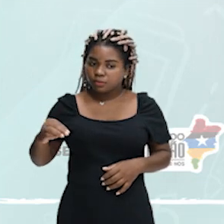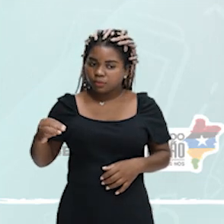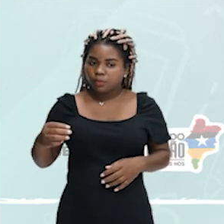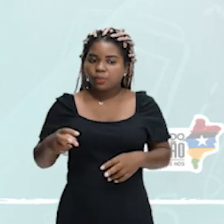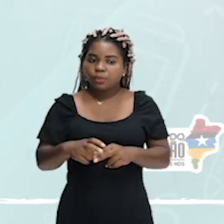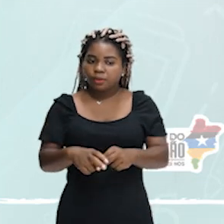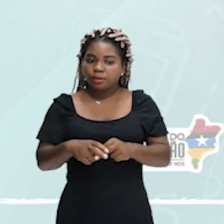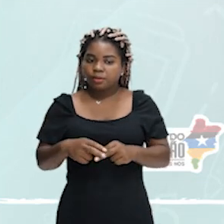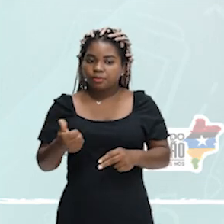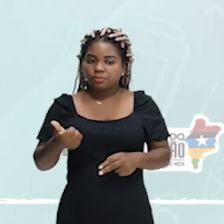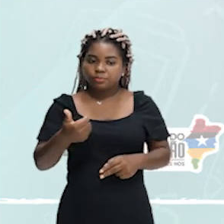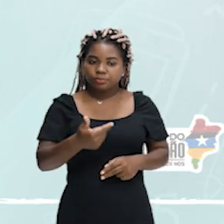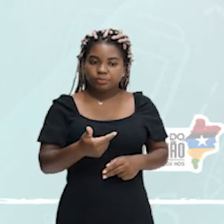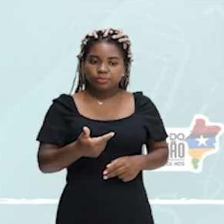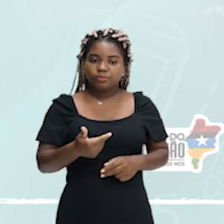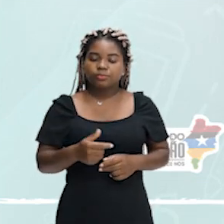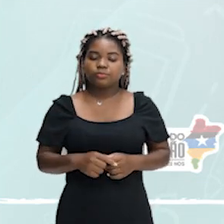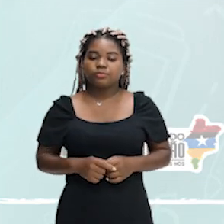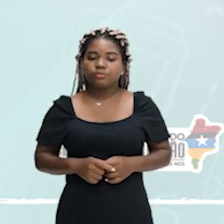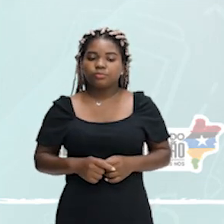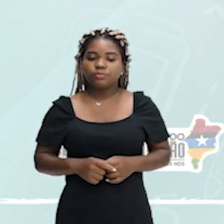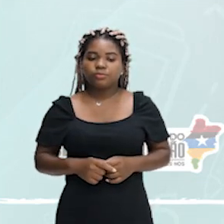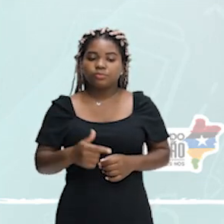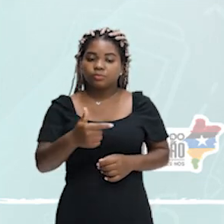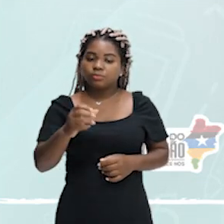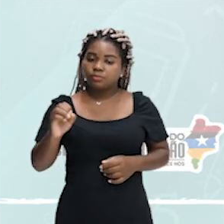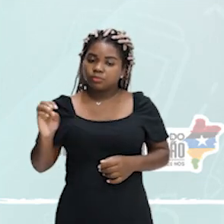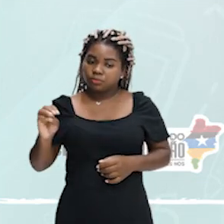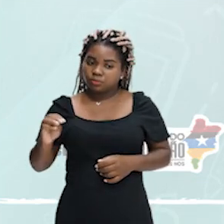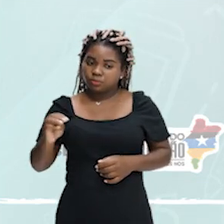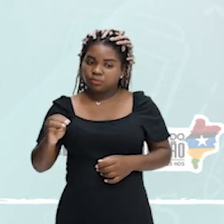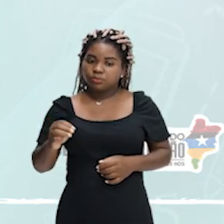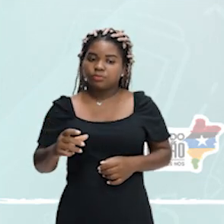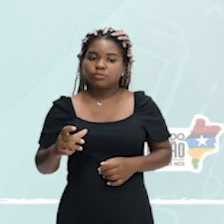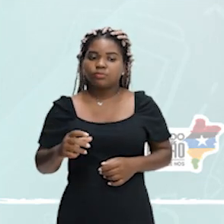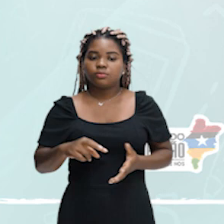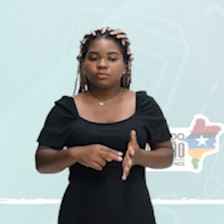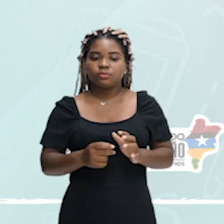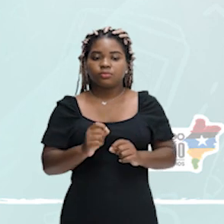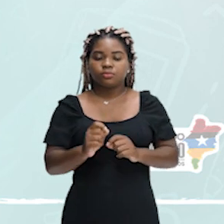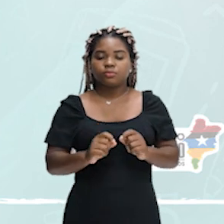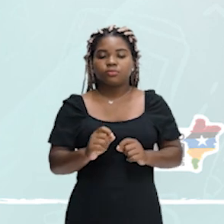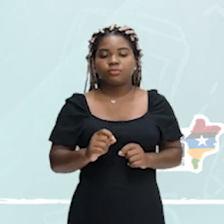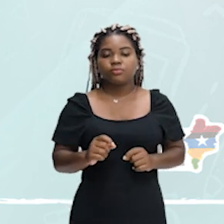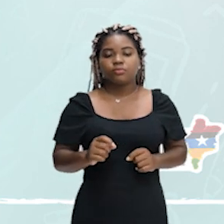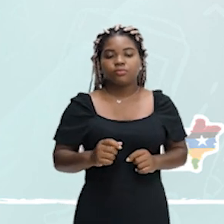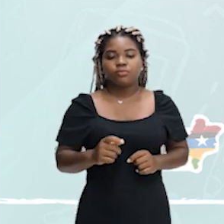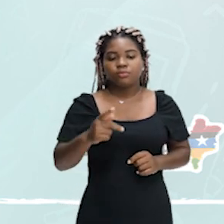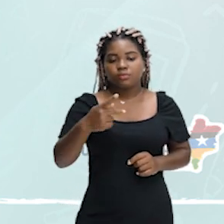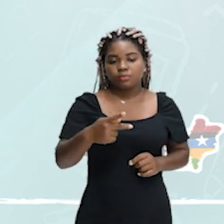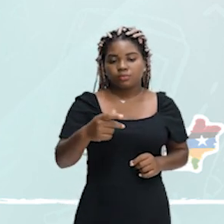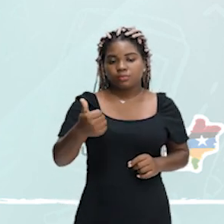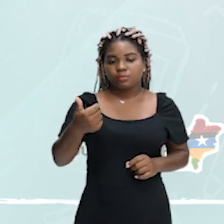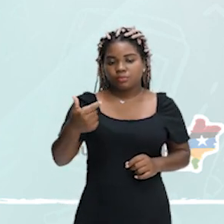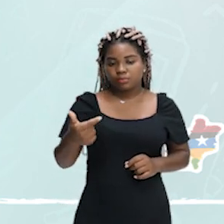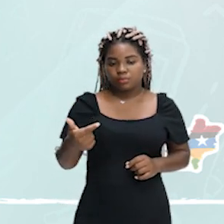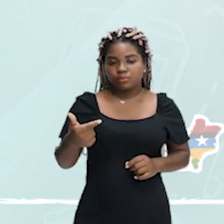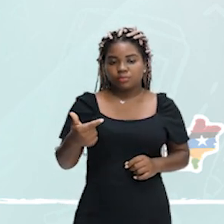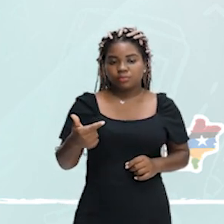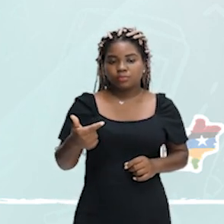isso corresponde a 12 ciclos de 20 minutos. Significa dizer que eu vou lá na minha lei de